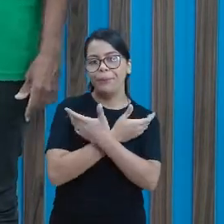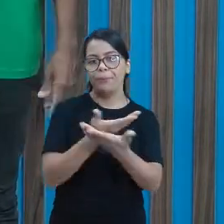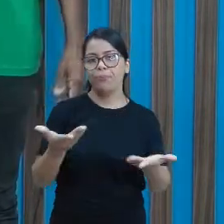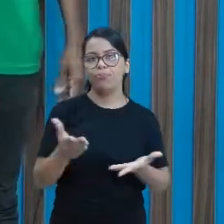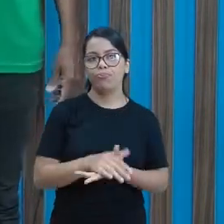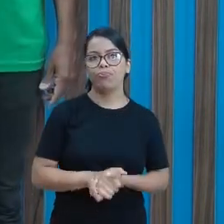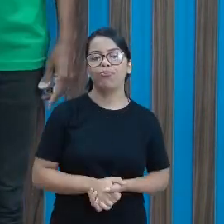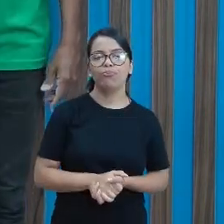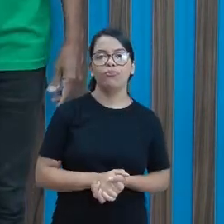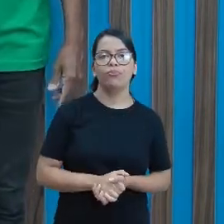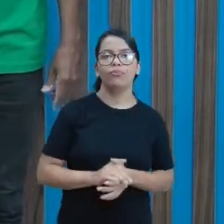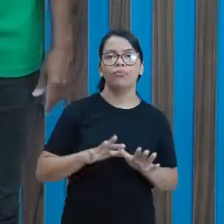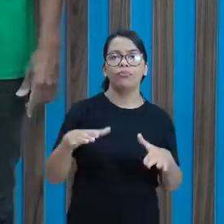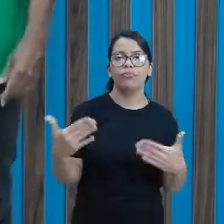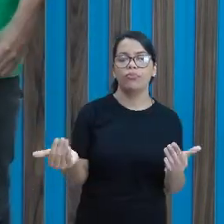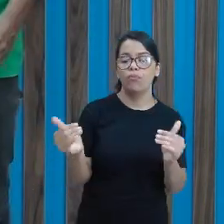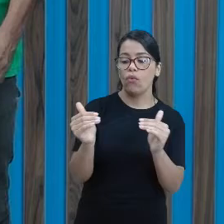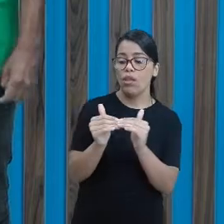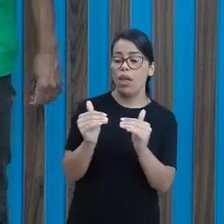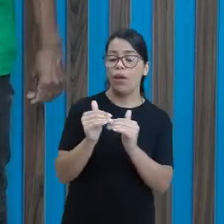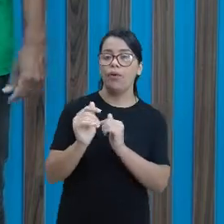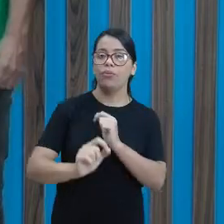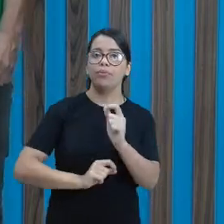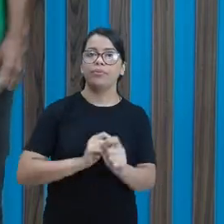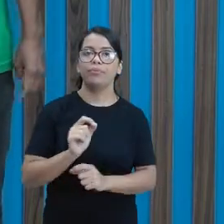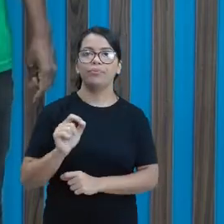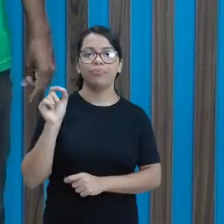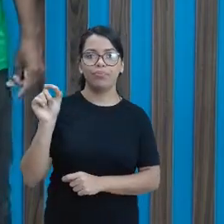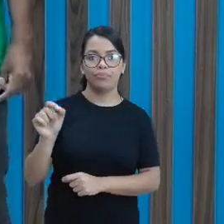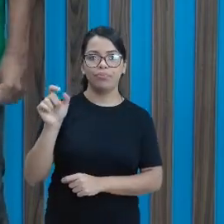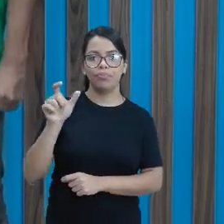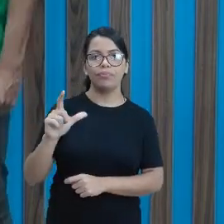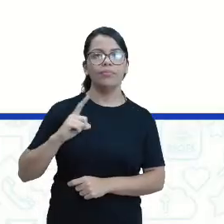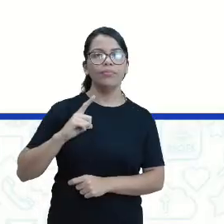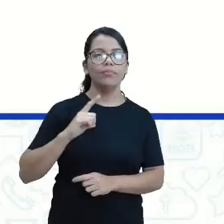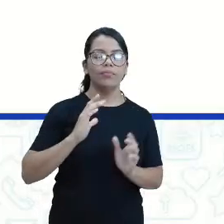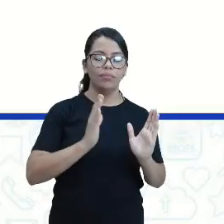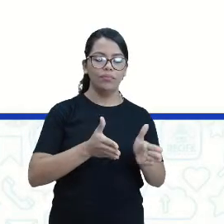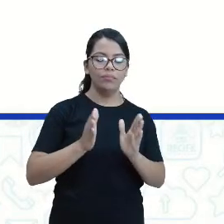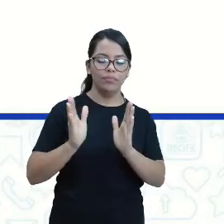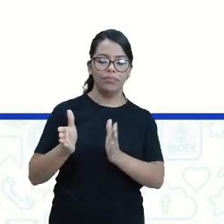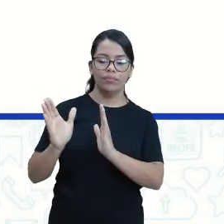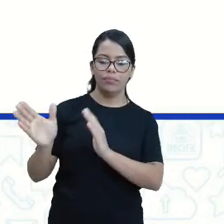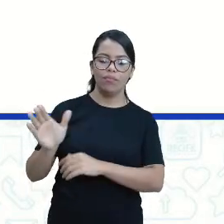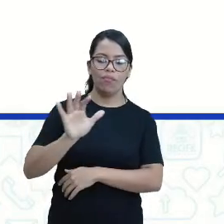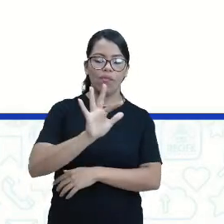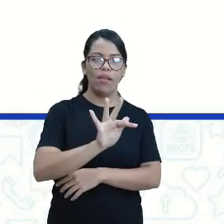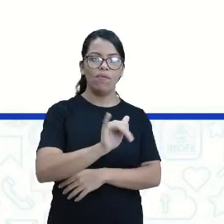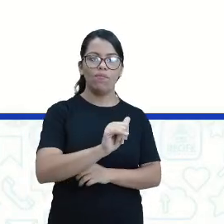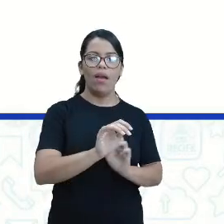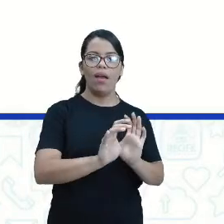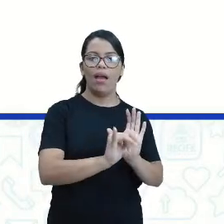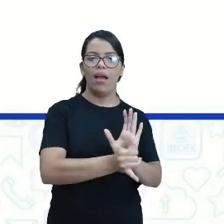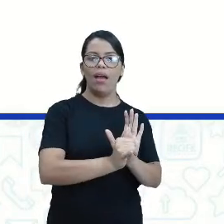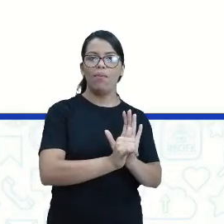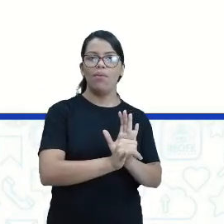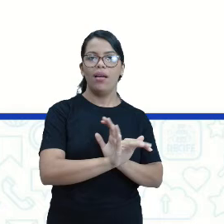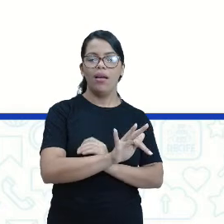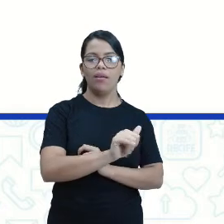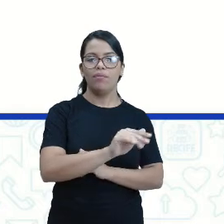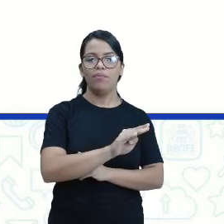embora. vitória. Segundo Milton Santos, tá? Ele divide a globalização em 3 fases. Primeiro, como fábula. Mundo interligado e